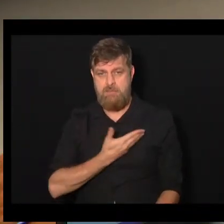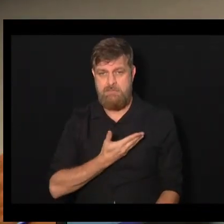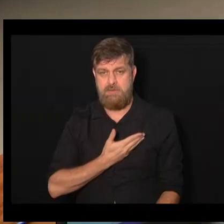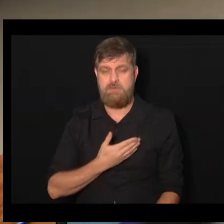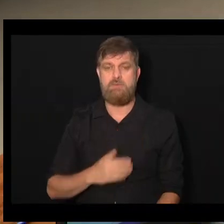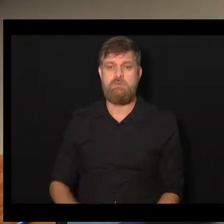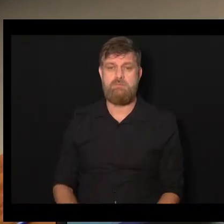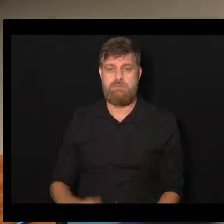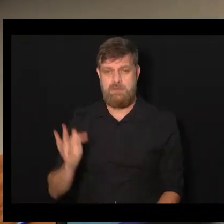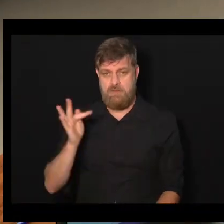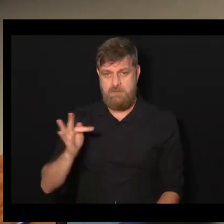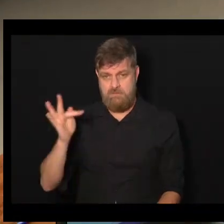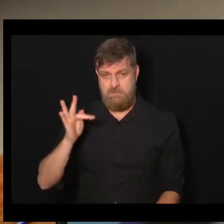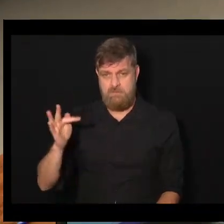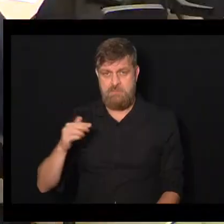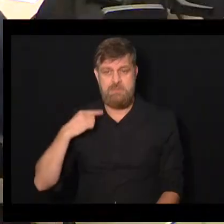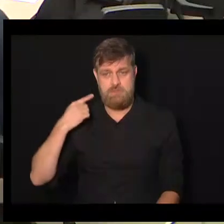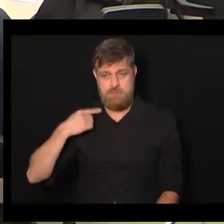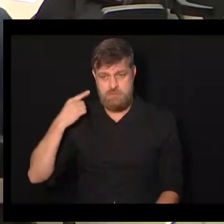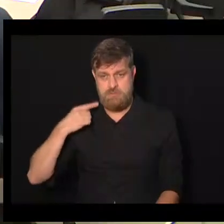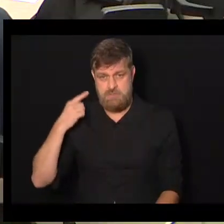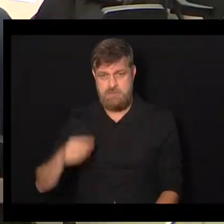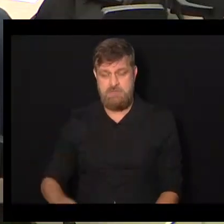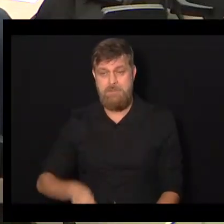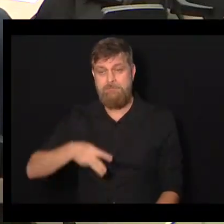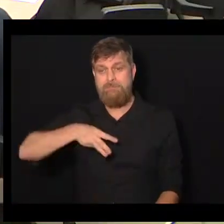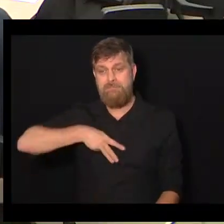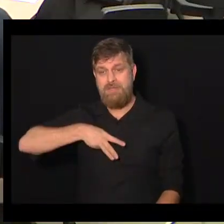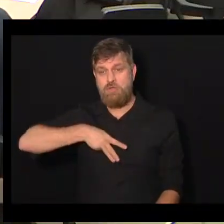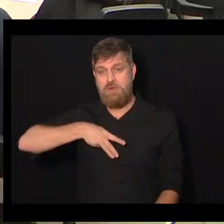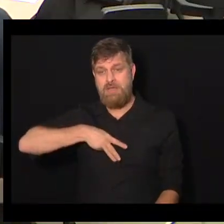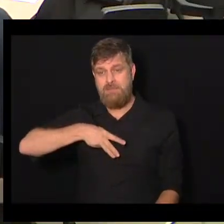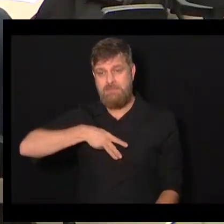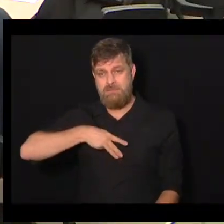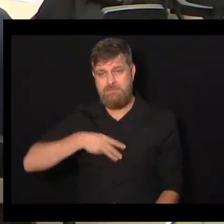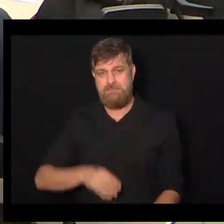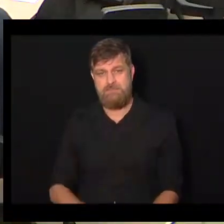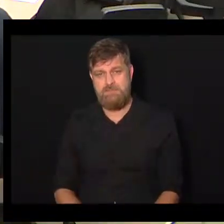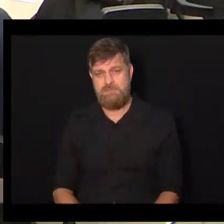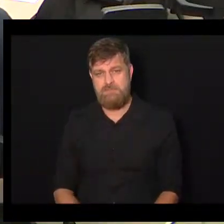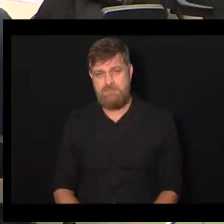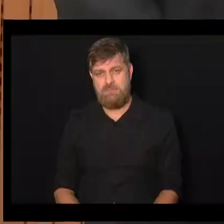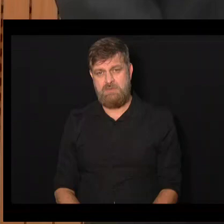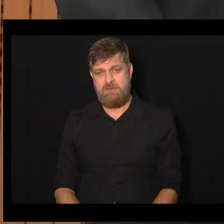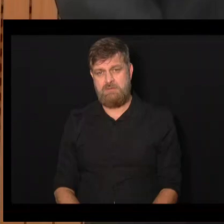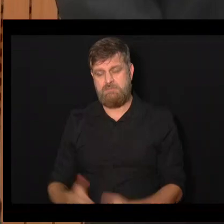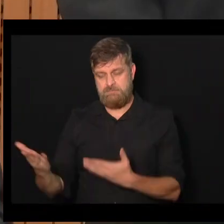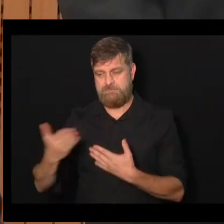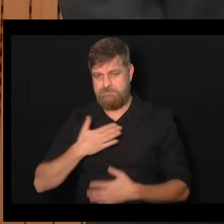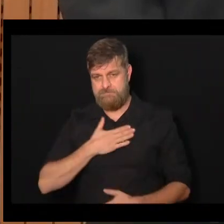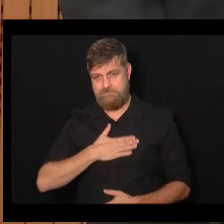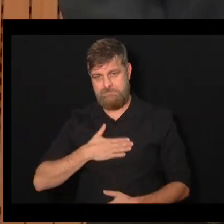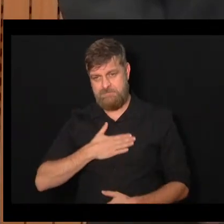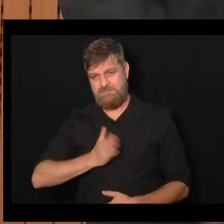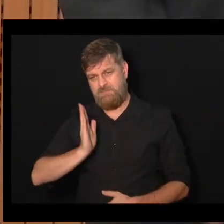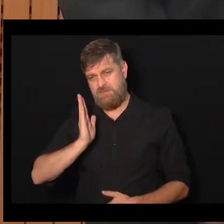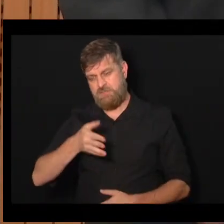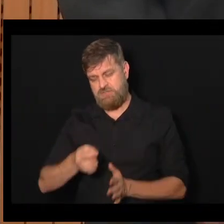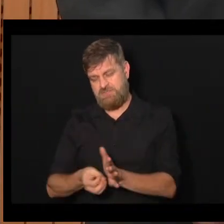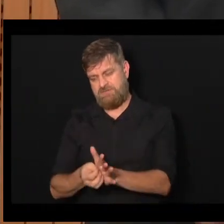Metrocamp. Júlio Reis, seja bem-vindo. Sinta-se em casa, como já